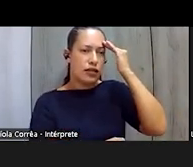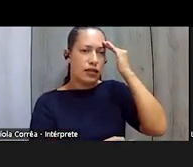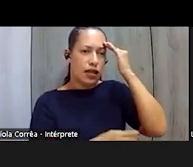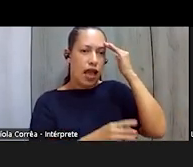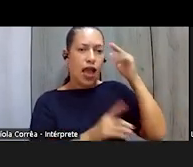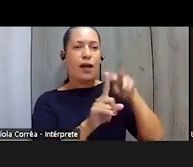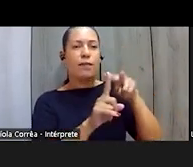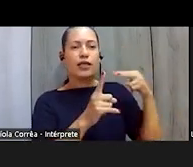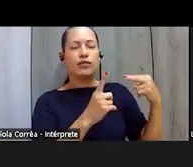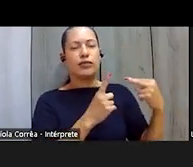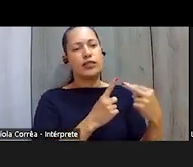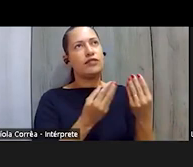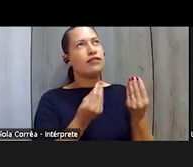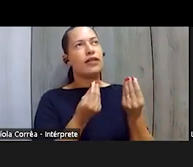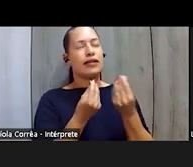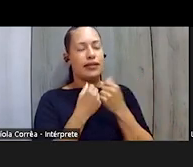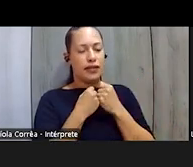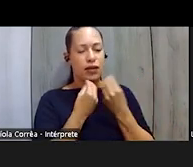que eu diria